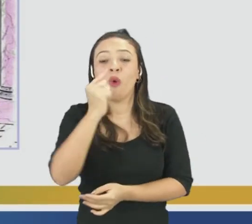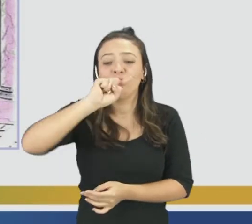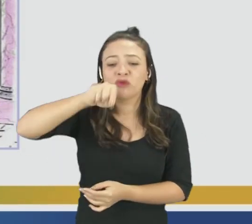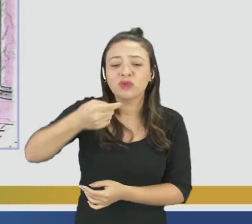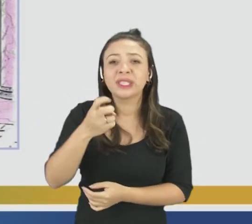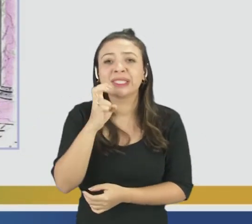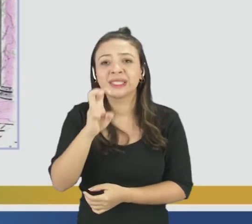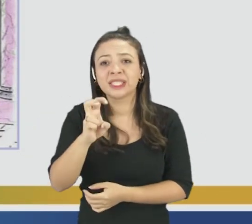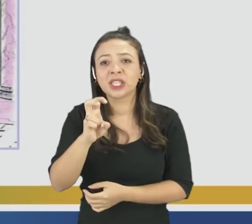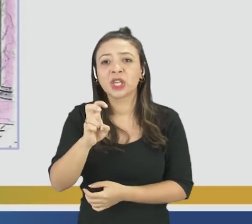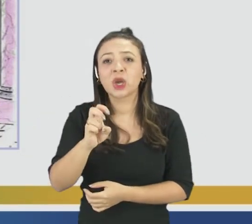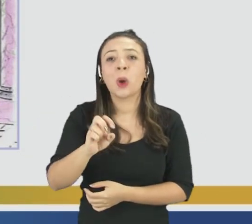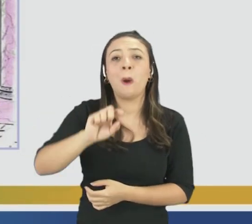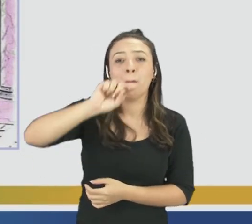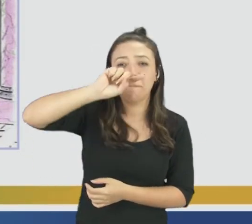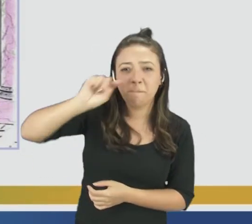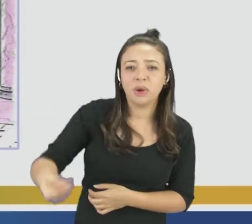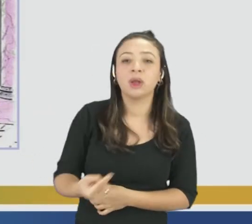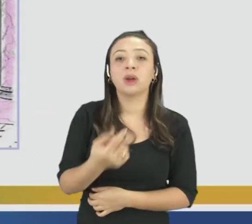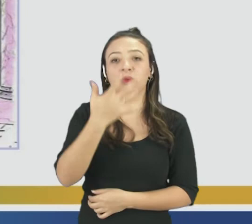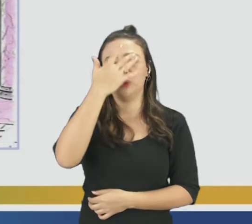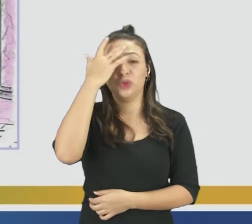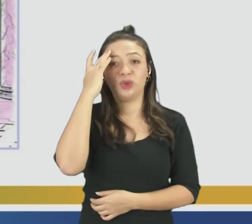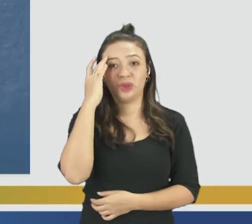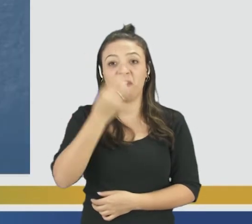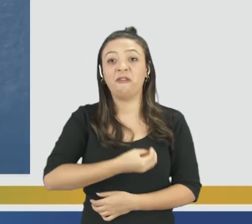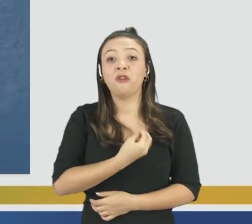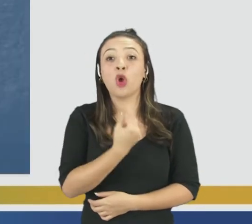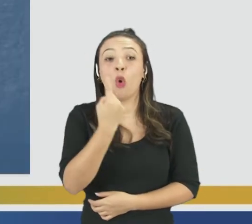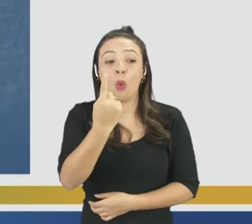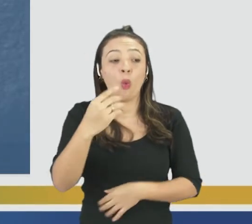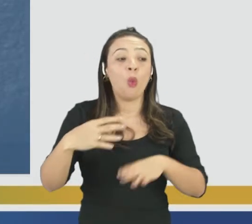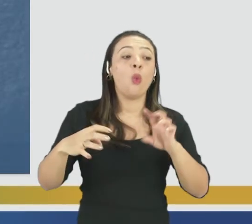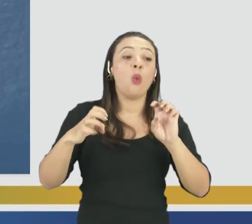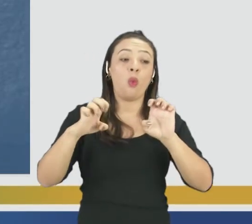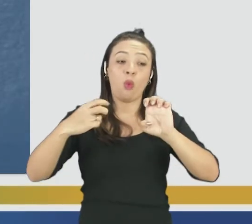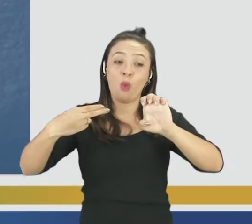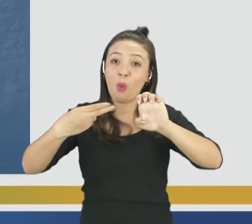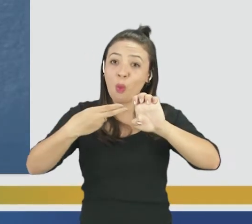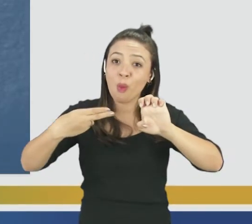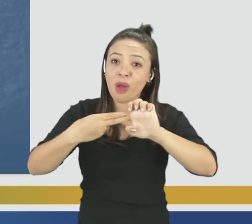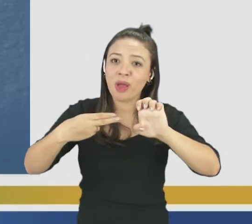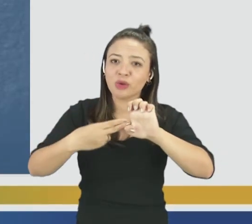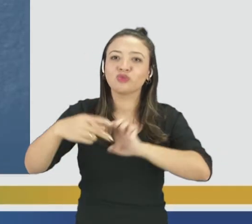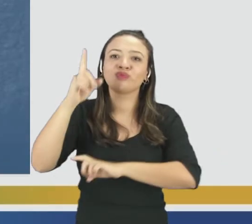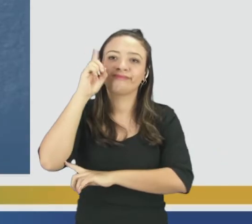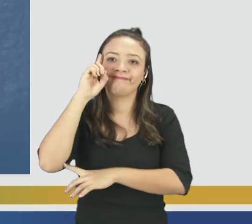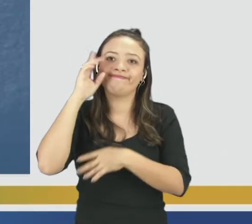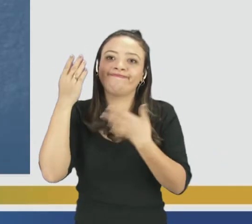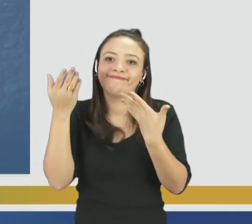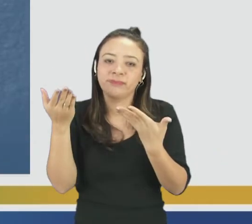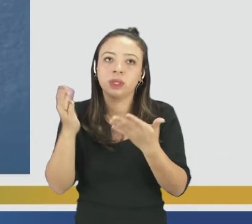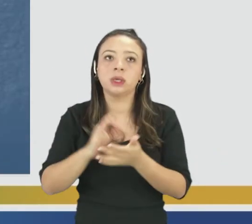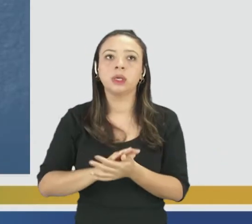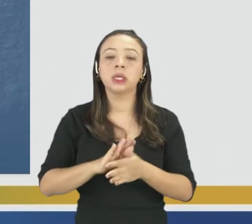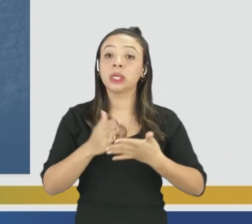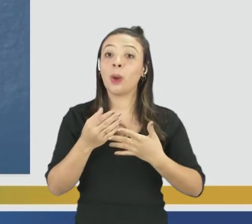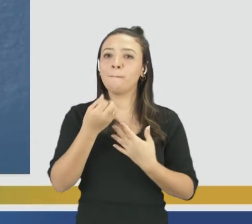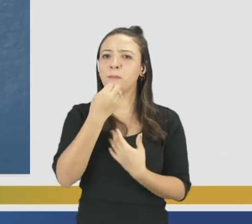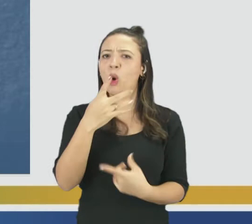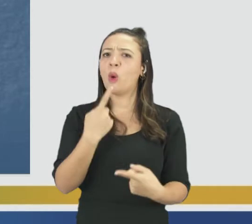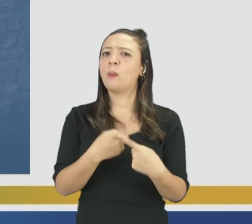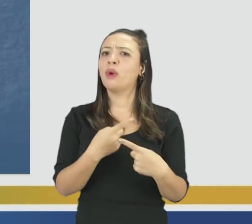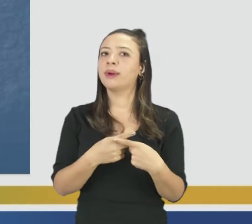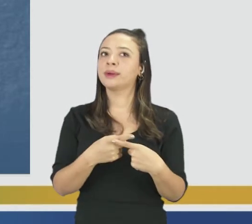vivem com menos de 1 Euro por dia e agora Quais as vantagens Claro